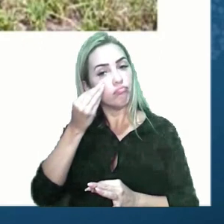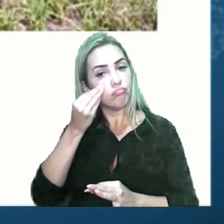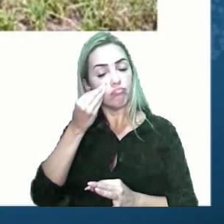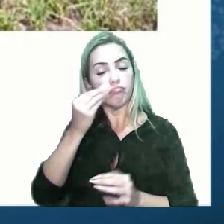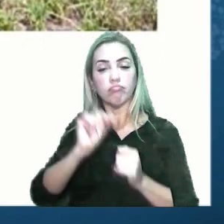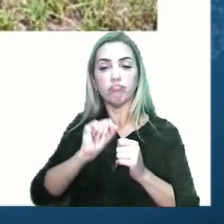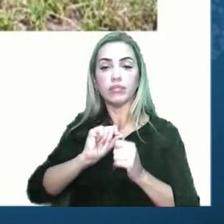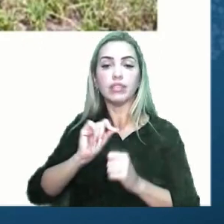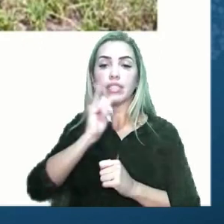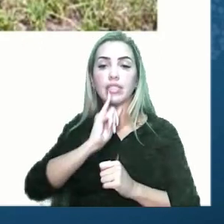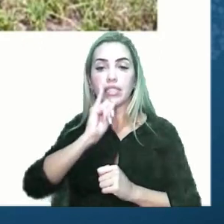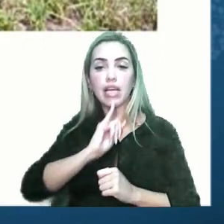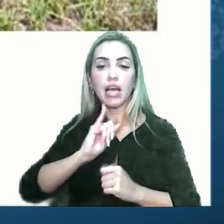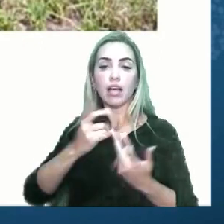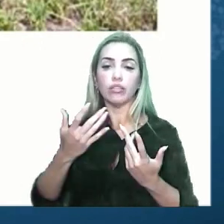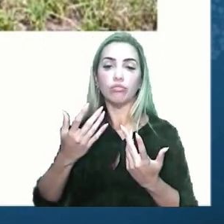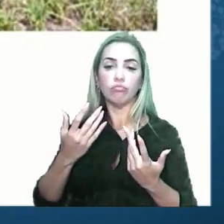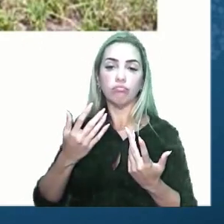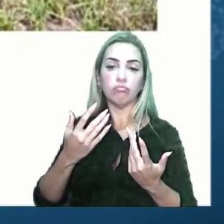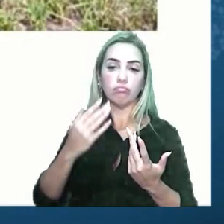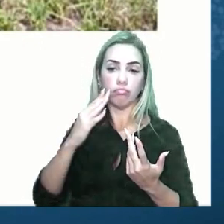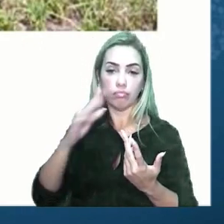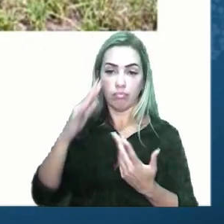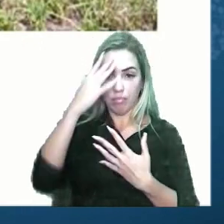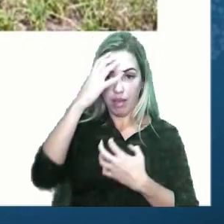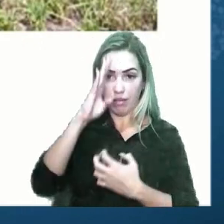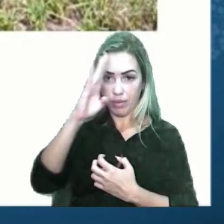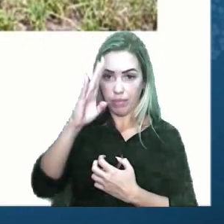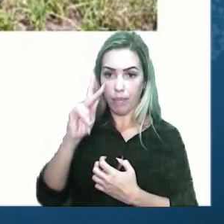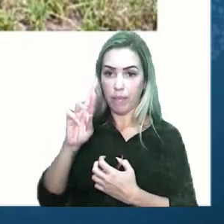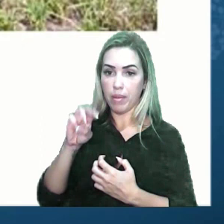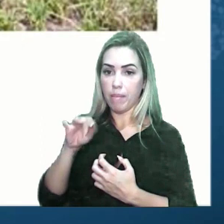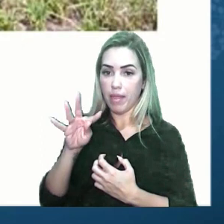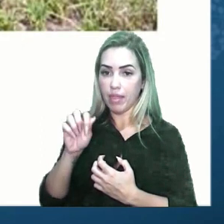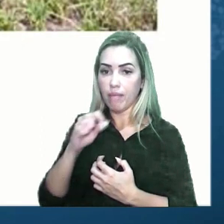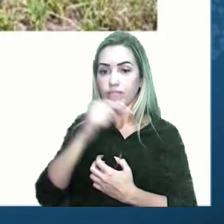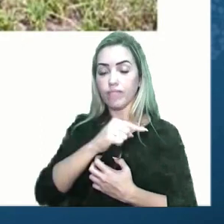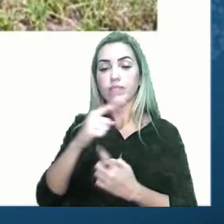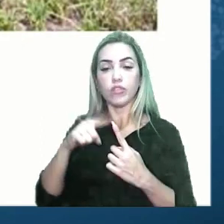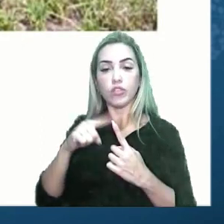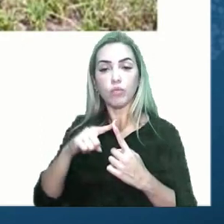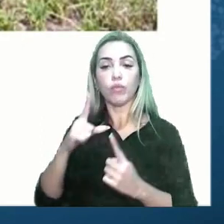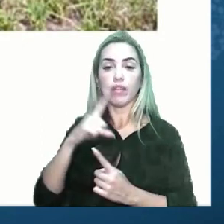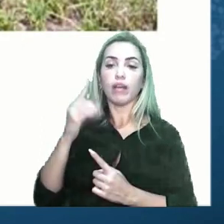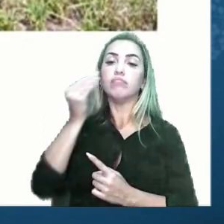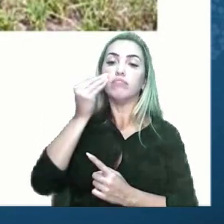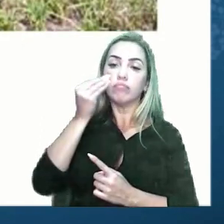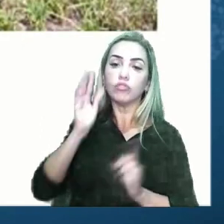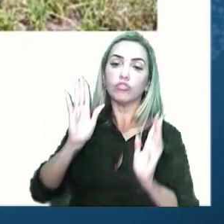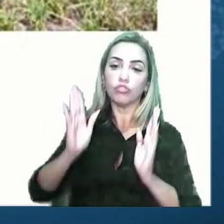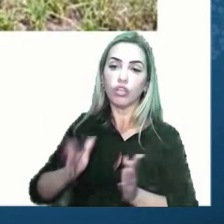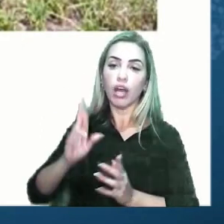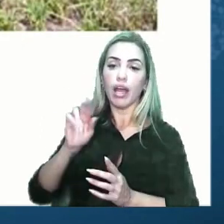fazer testes com primatas, e essa vacina está sendo testada no Reino